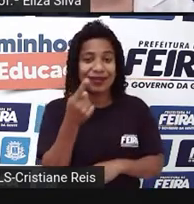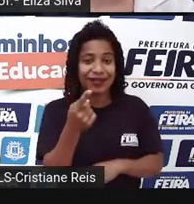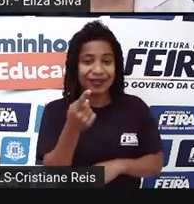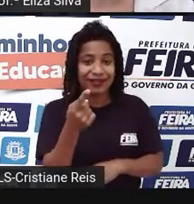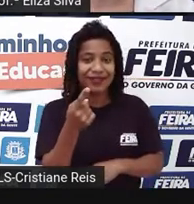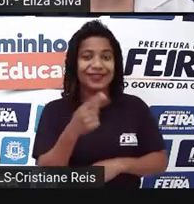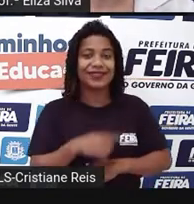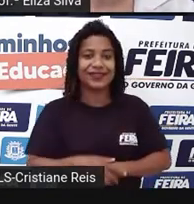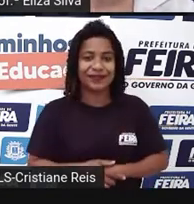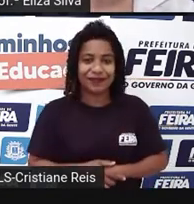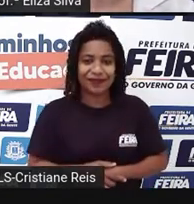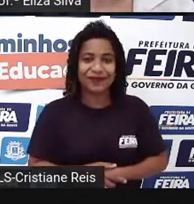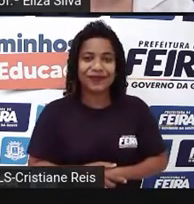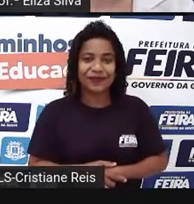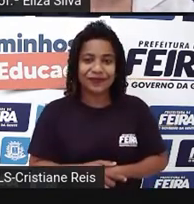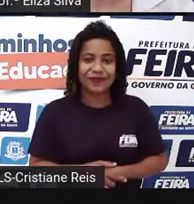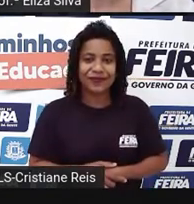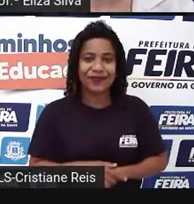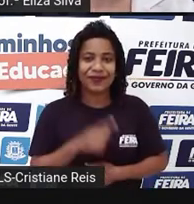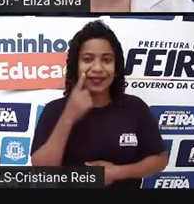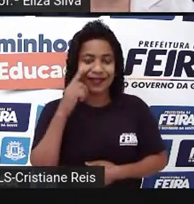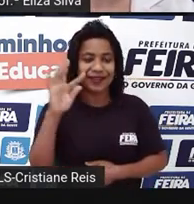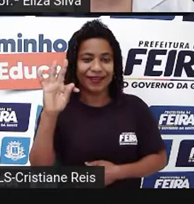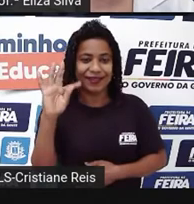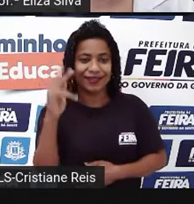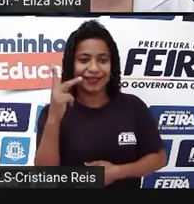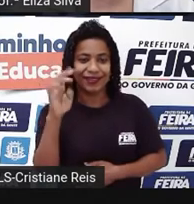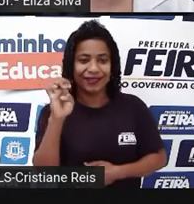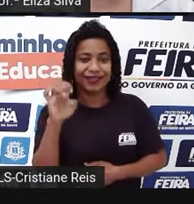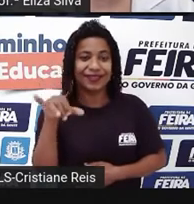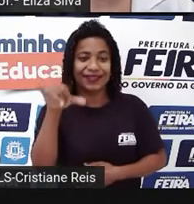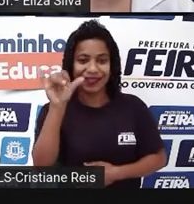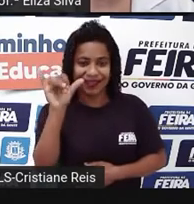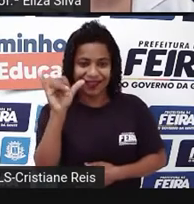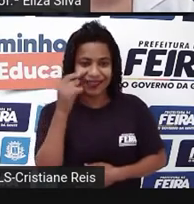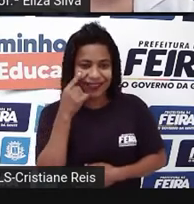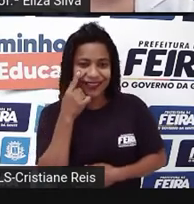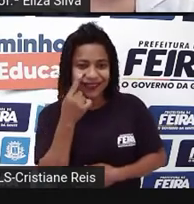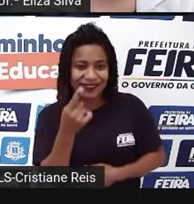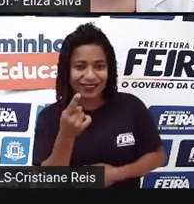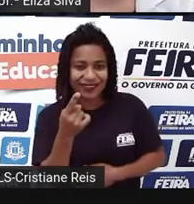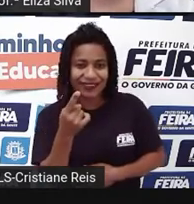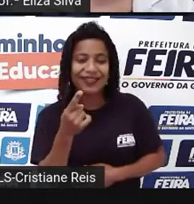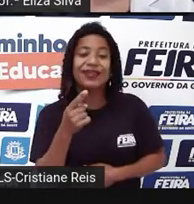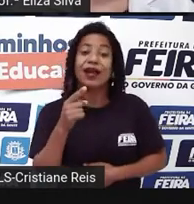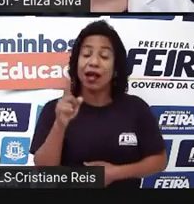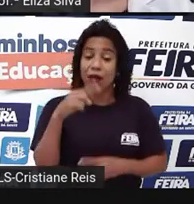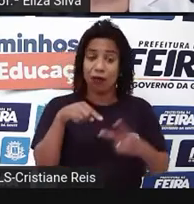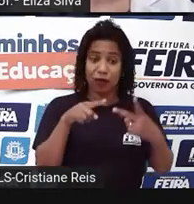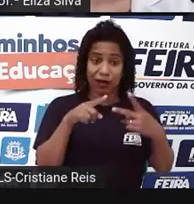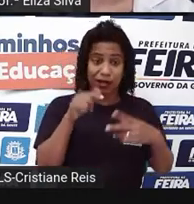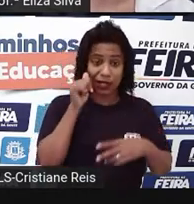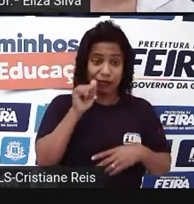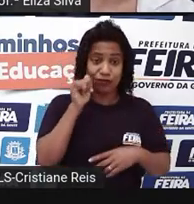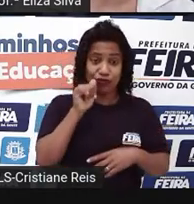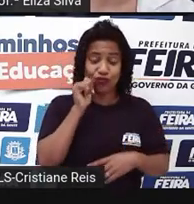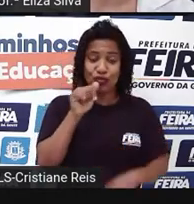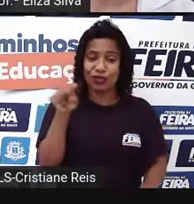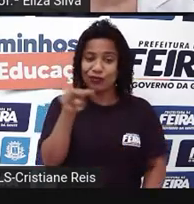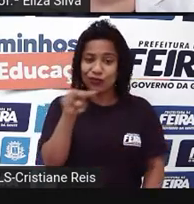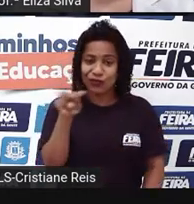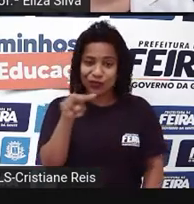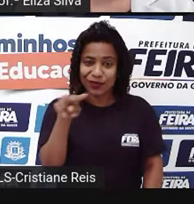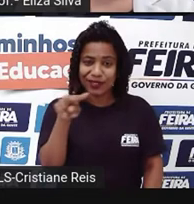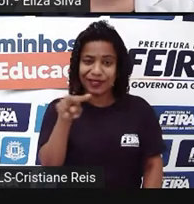Observem que aqui em Pitanga, né, Camila Pitanga e Juliana Paes, elas são do gênero